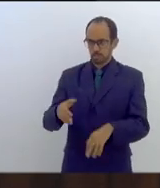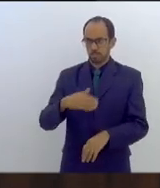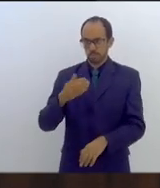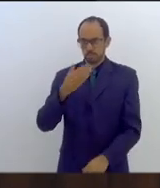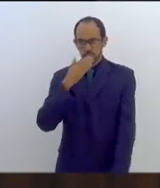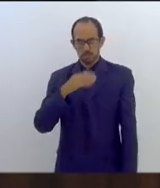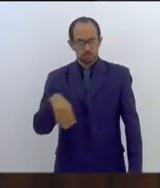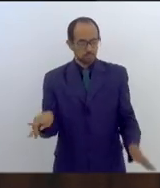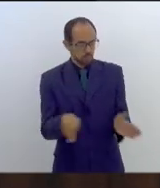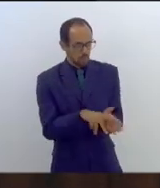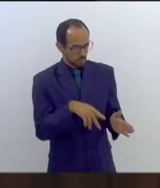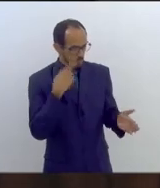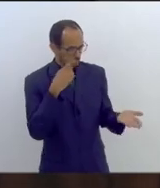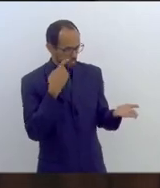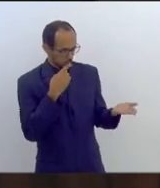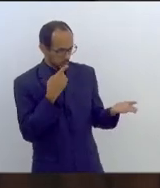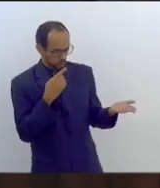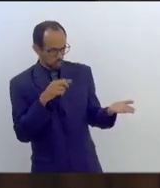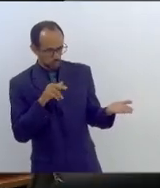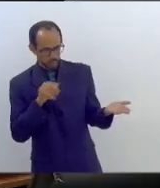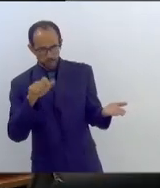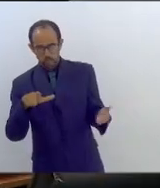de Carvalho.